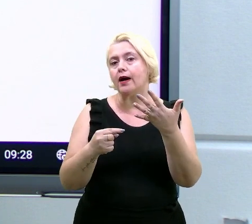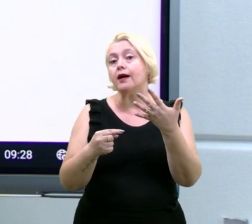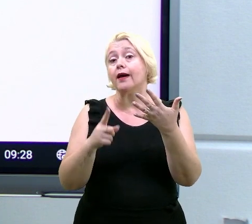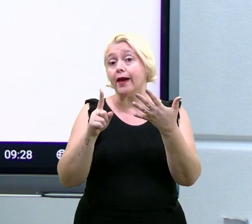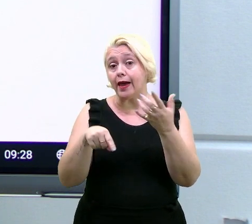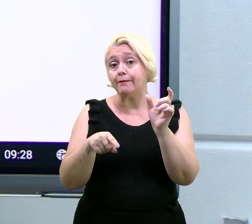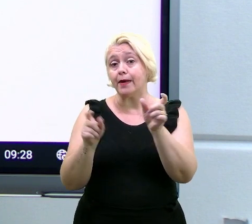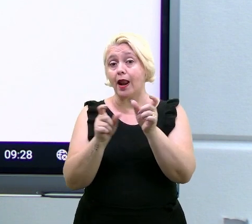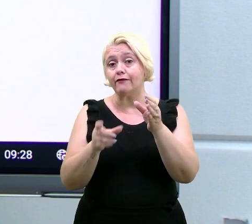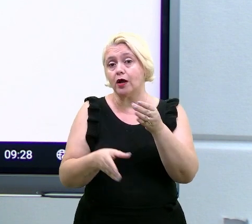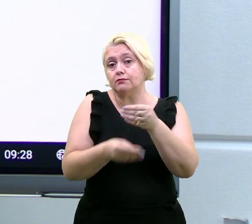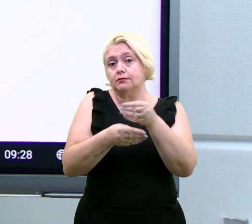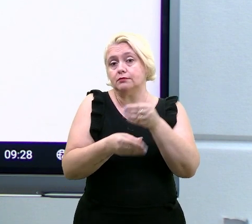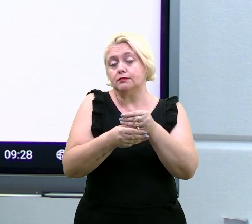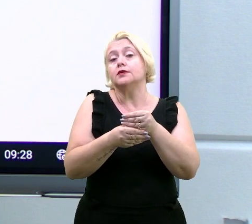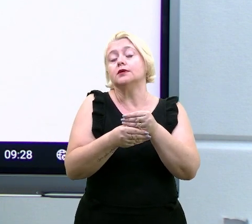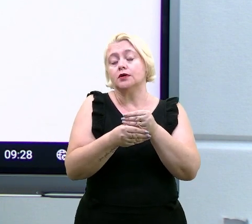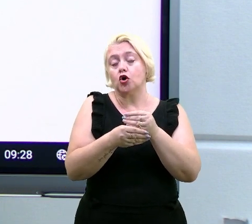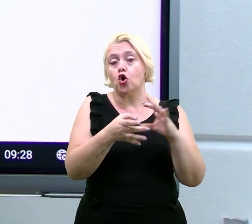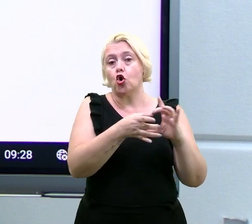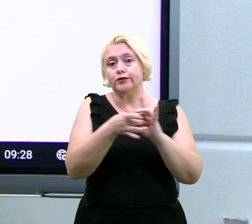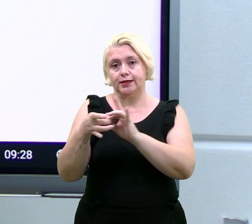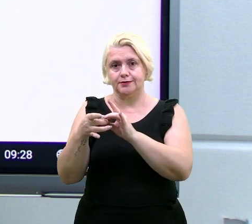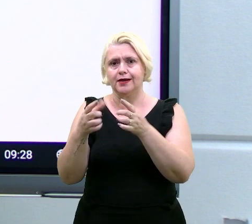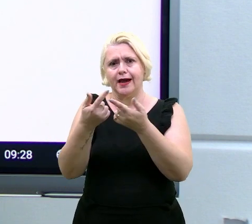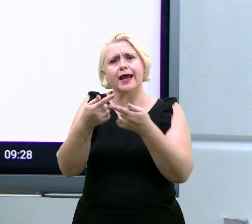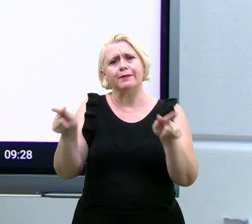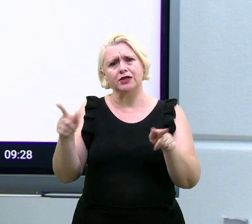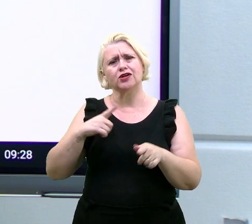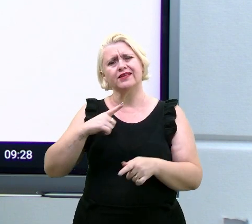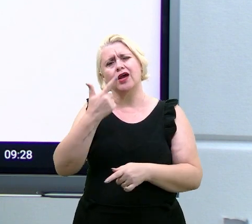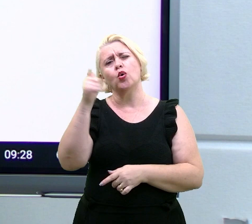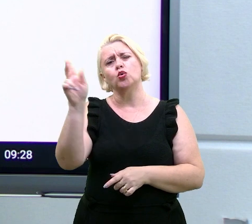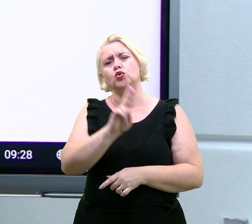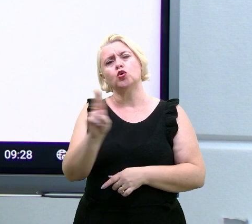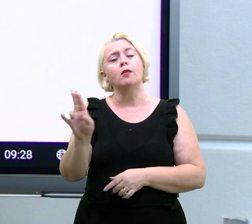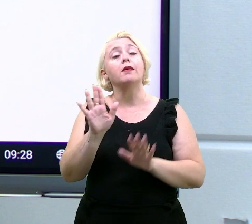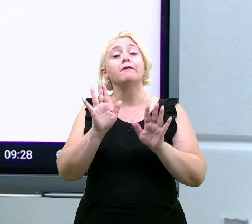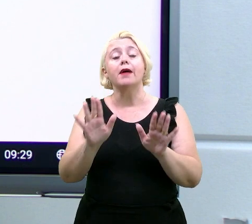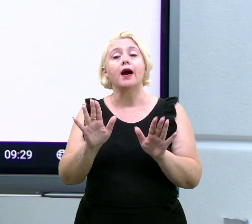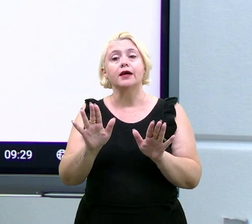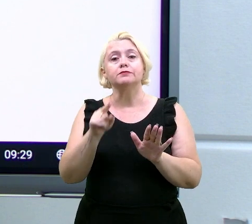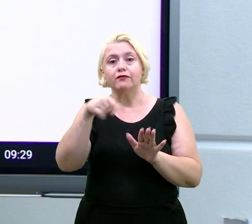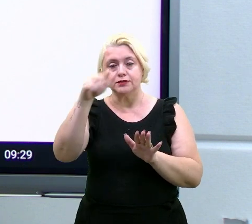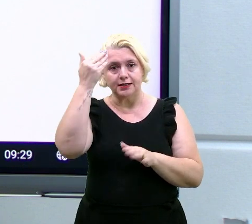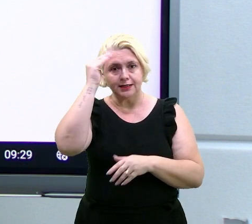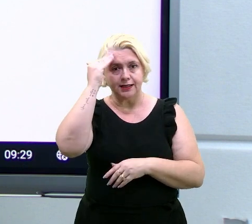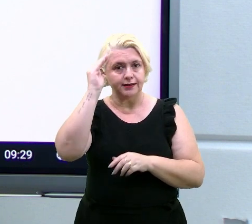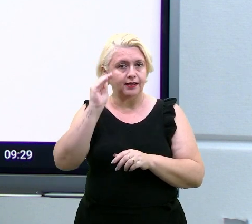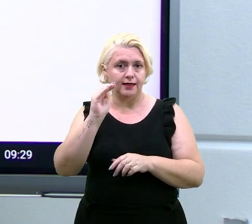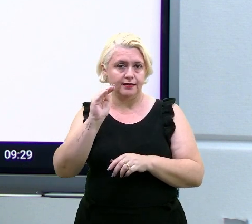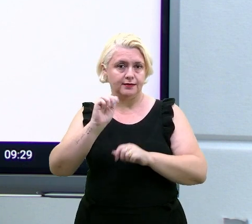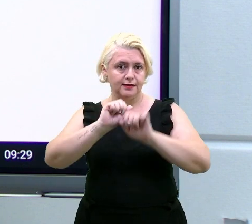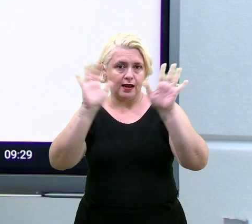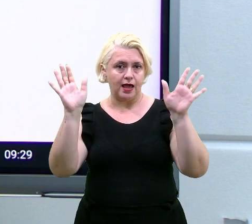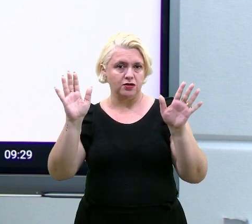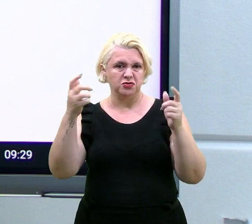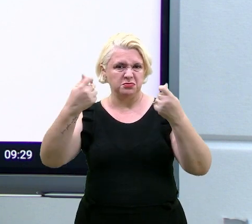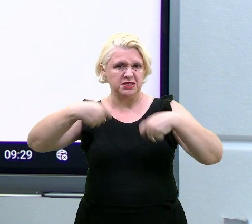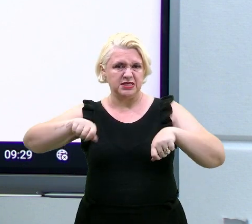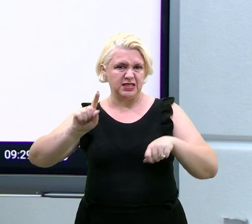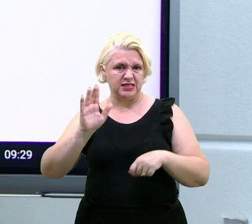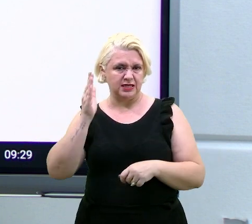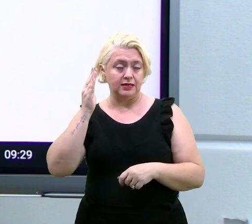de contextualização gramaticalmente tem outro nome mas para vocês assim não é importante saber isso